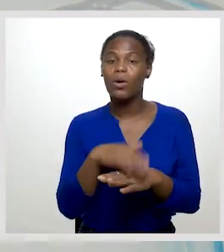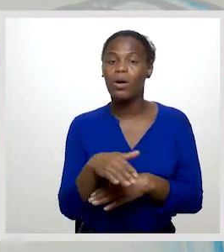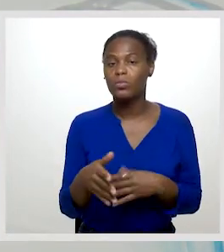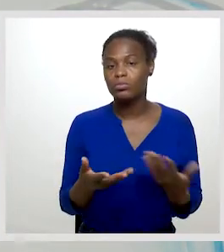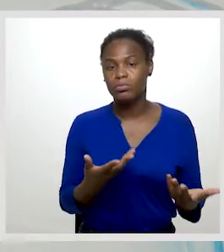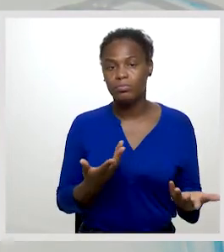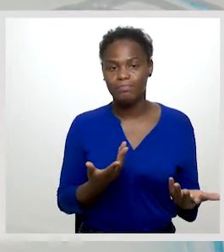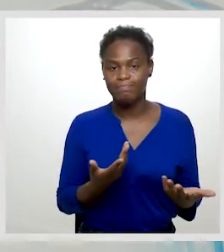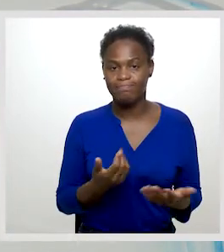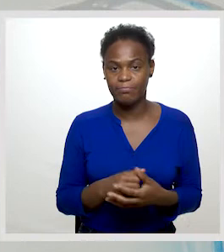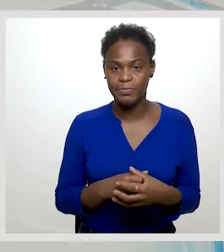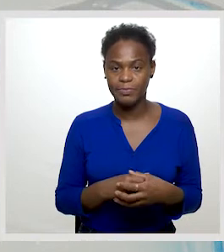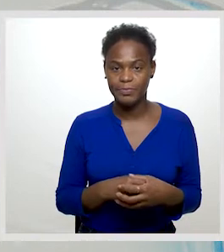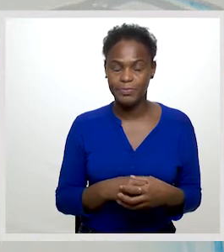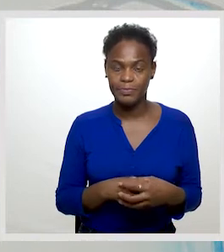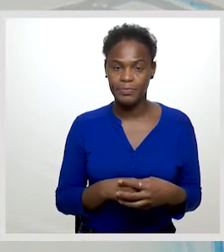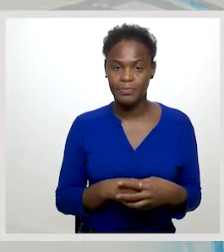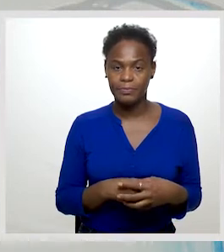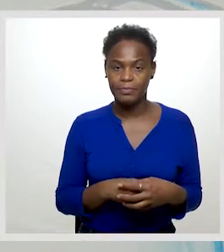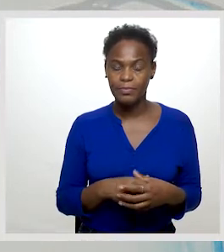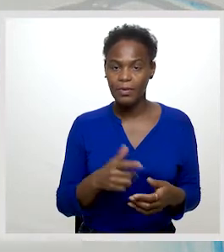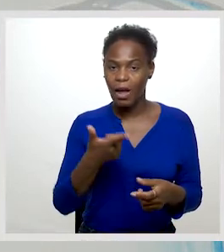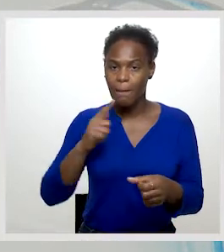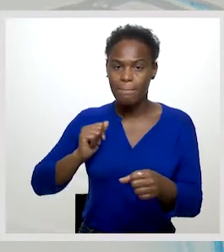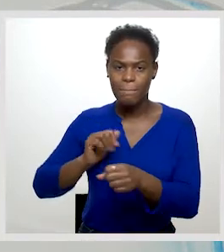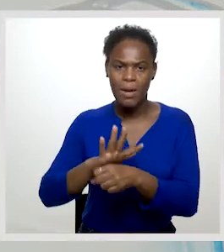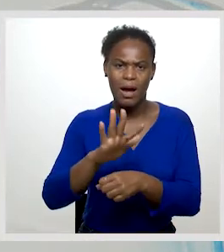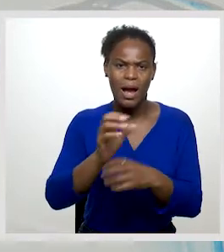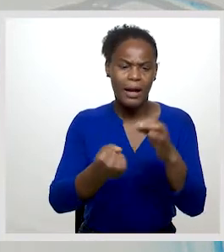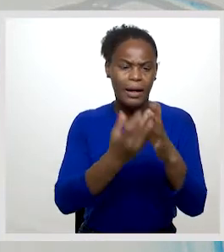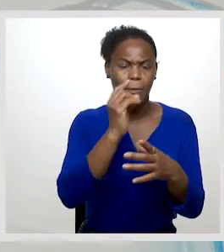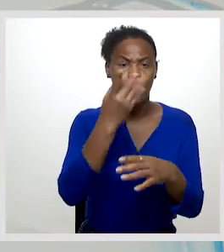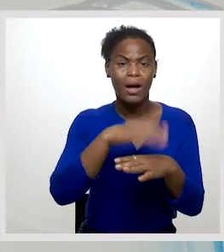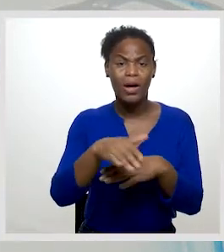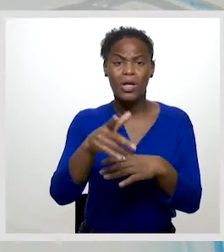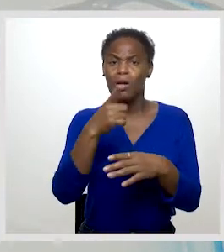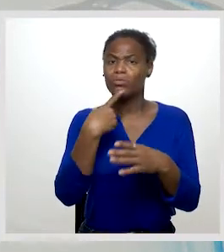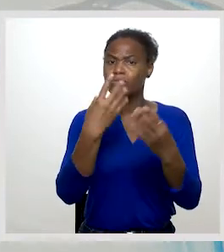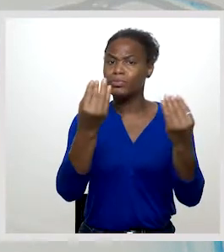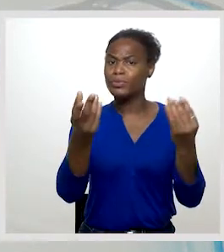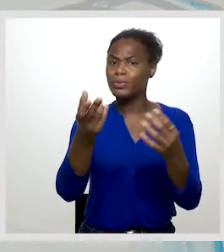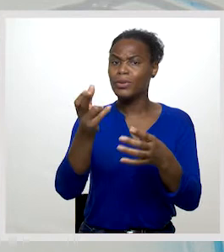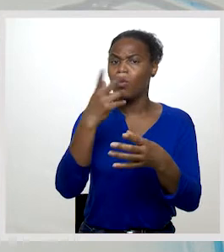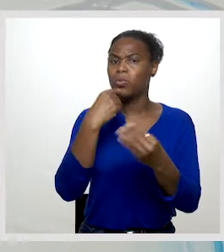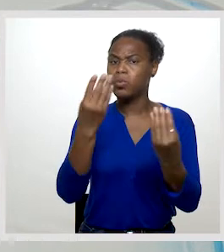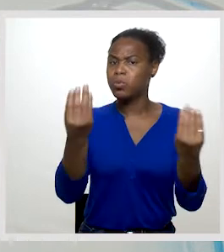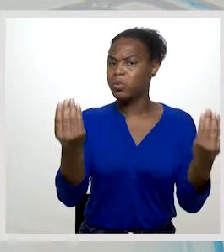graças à libertação de toneladas de vapor de